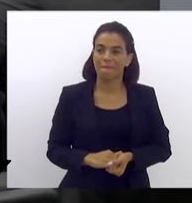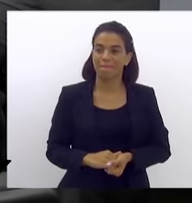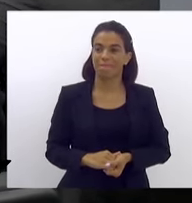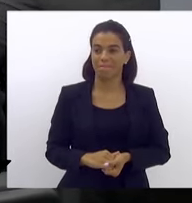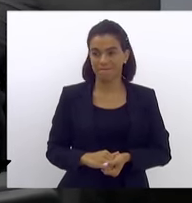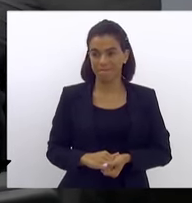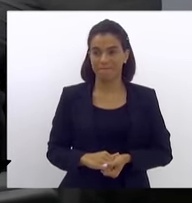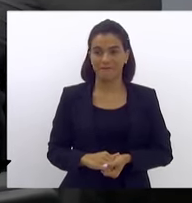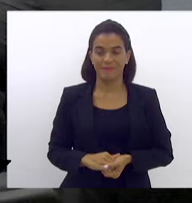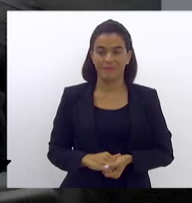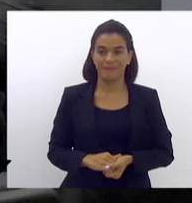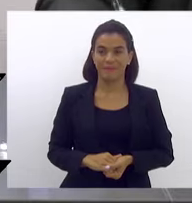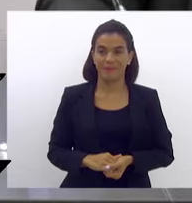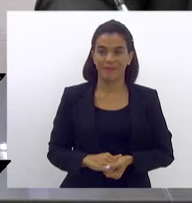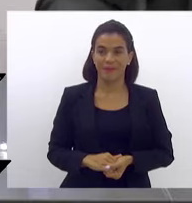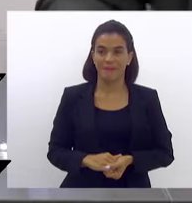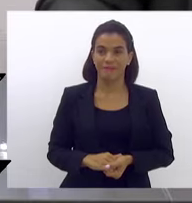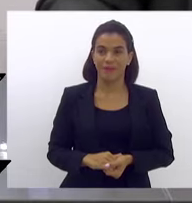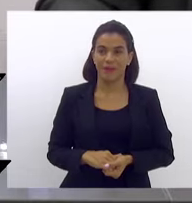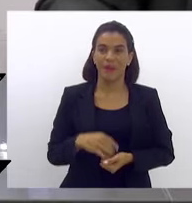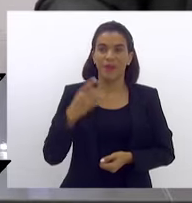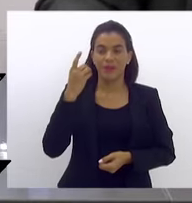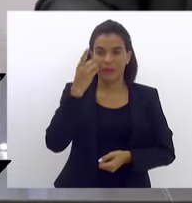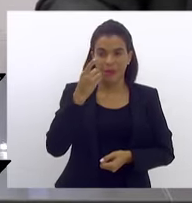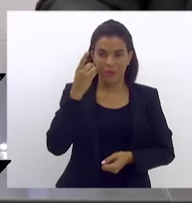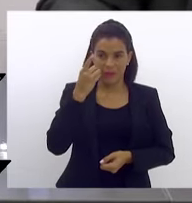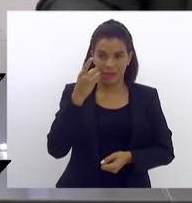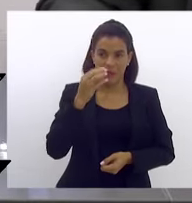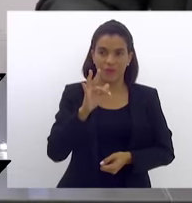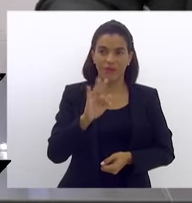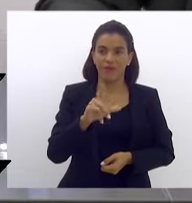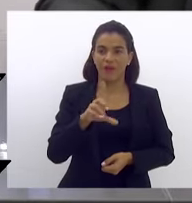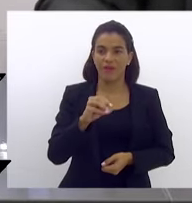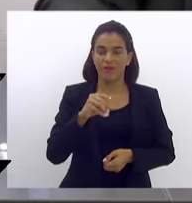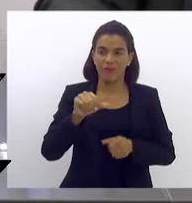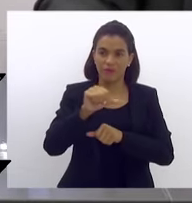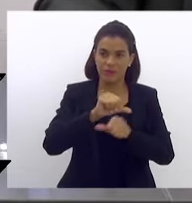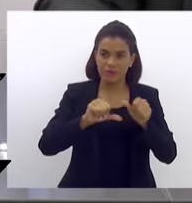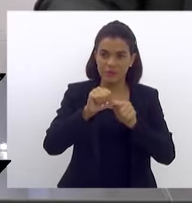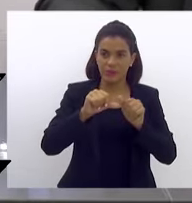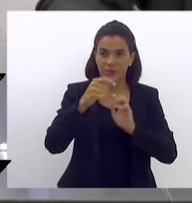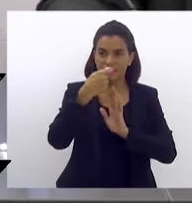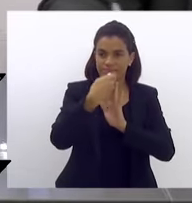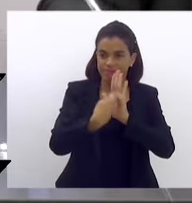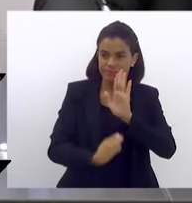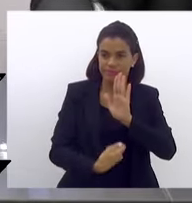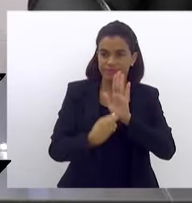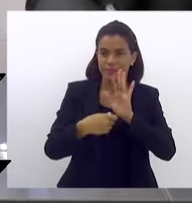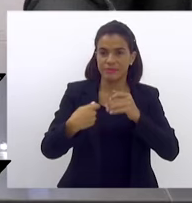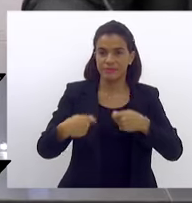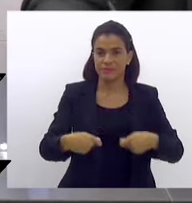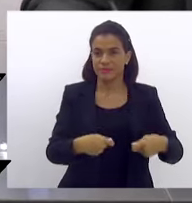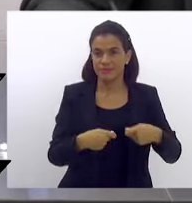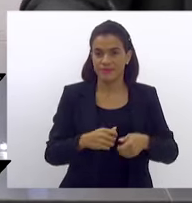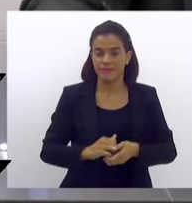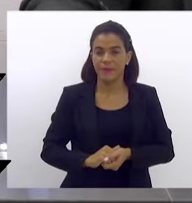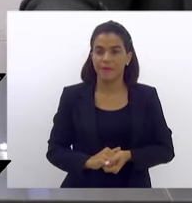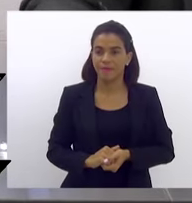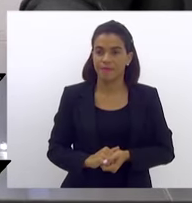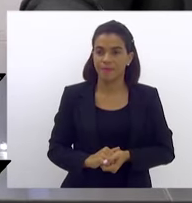também vou acolher o pedido Deputado serafine vou fazer as alterações aqui necessárias Obrigado